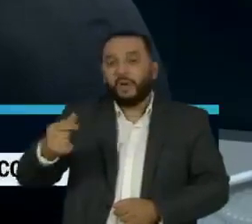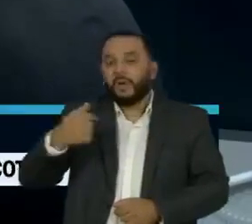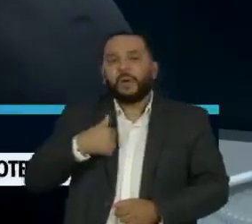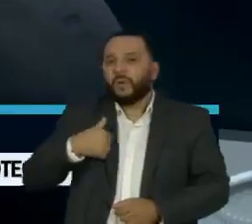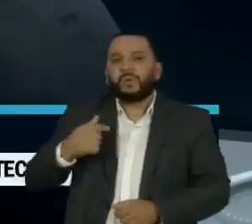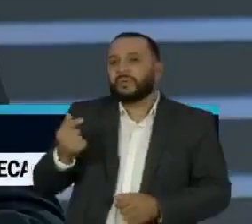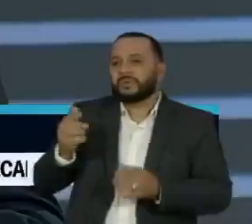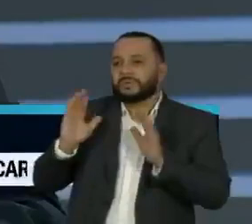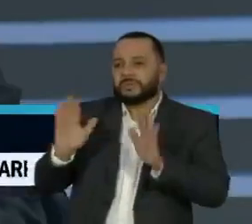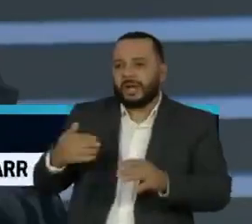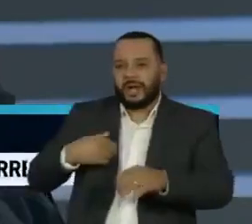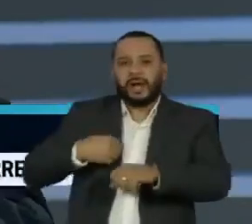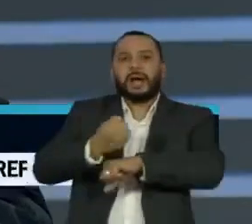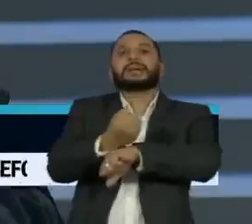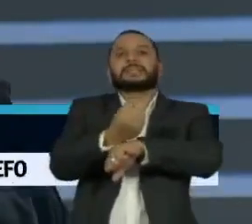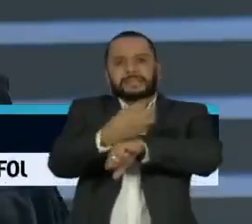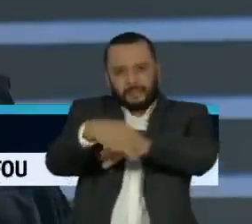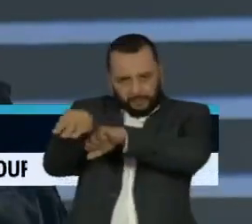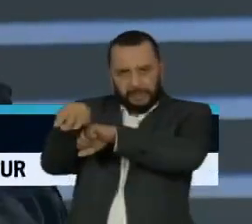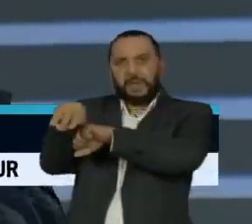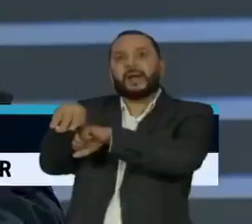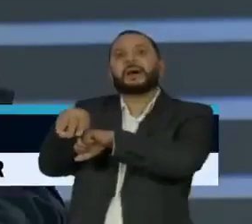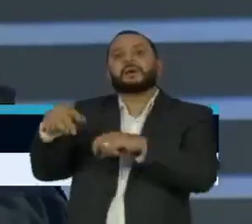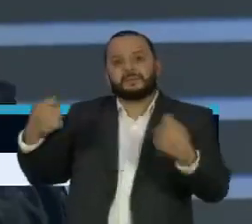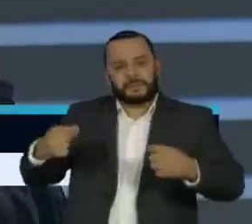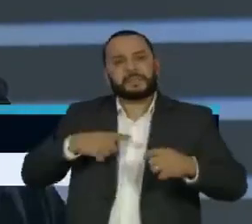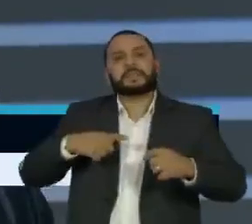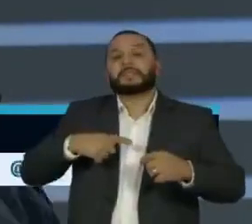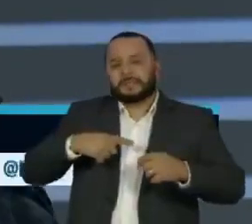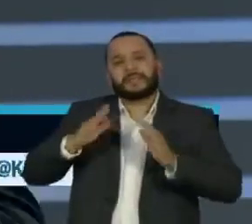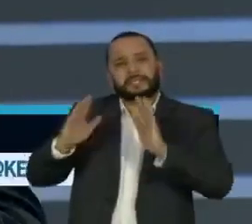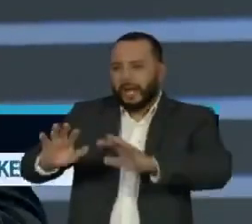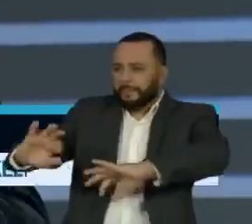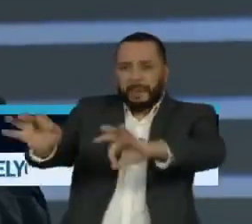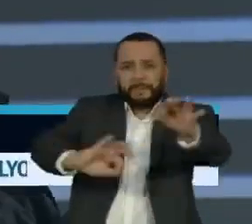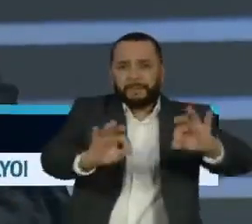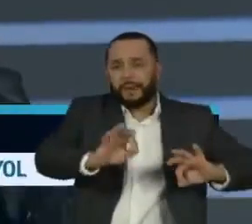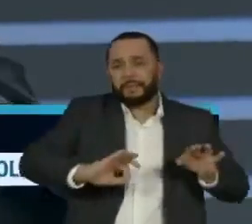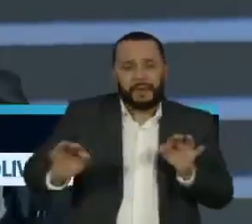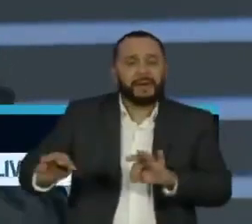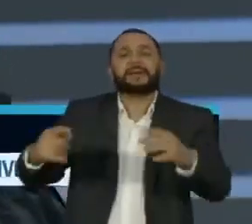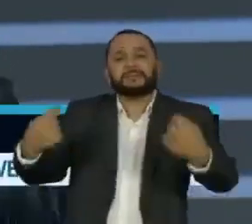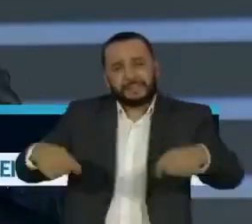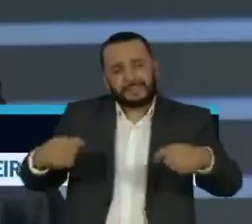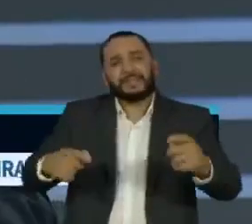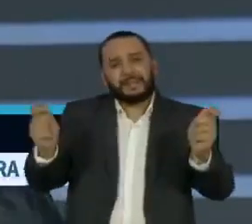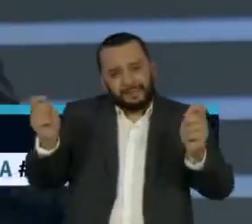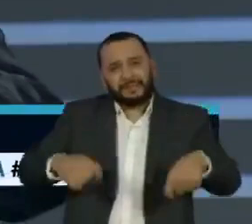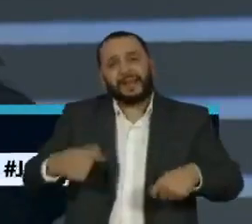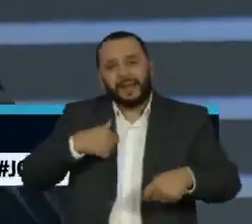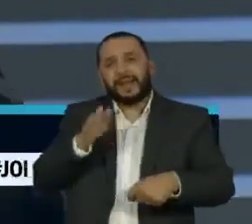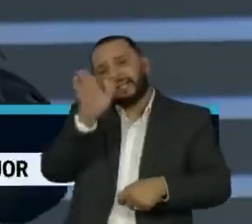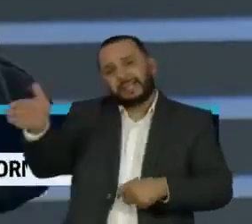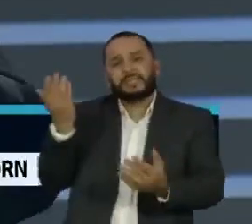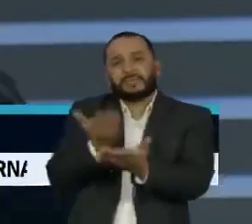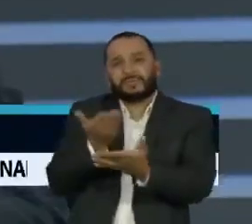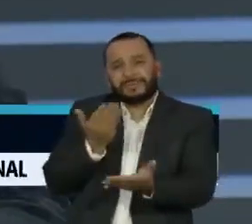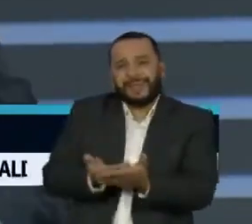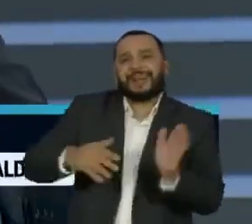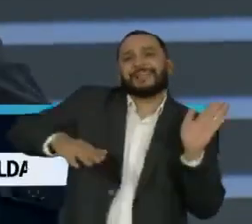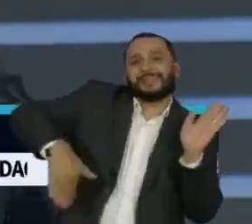precisa. Equipamentos públicos e principalmente equipamentos públicos que pode ser multiuso, de forma que ela possa ir estudar,